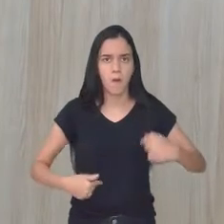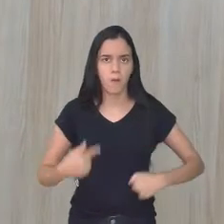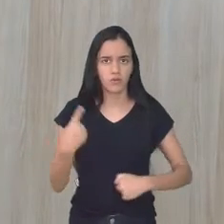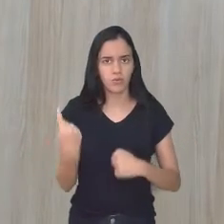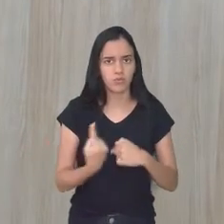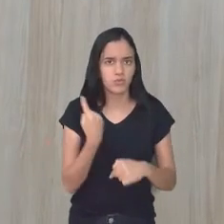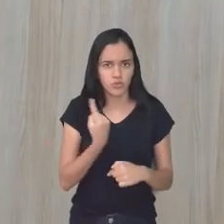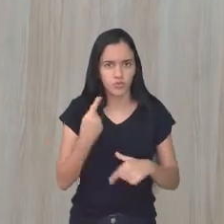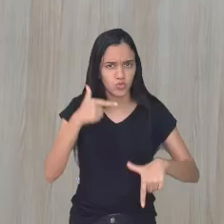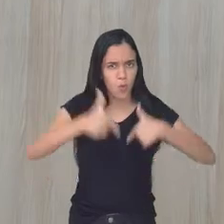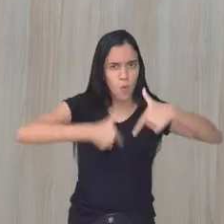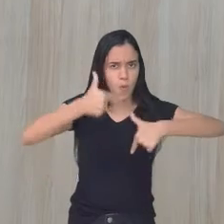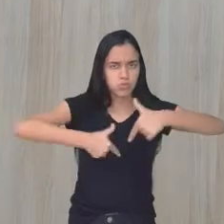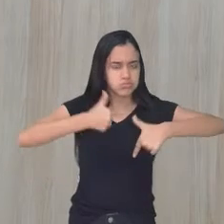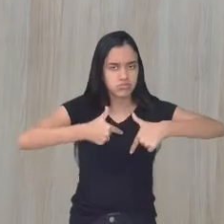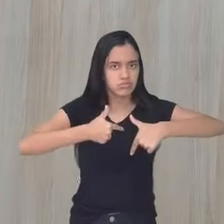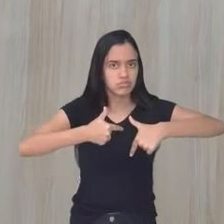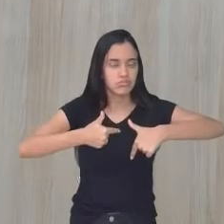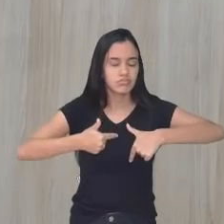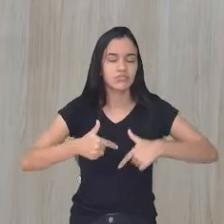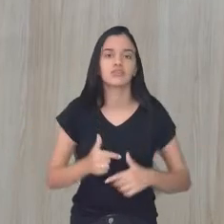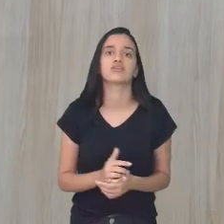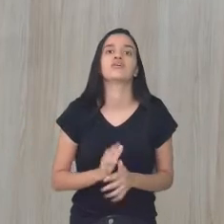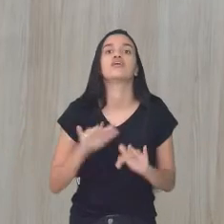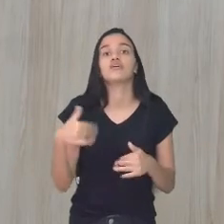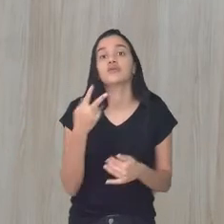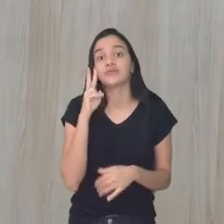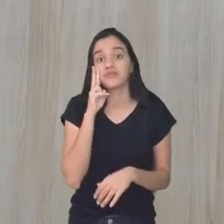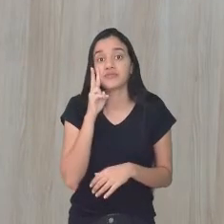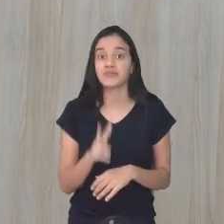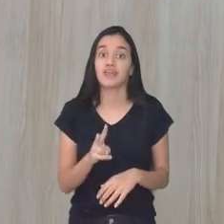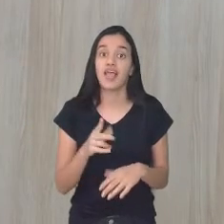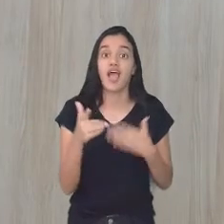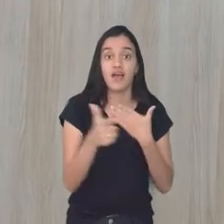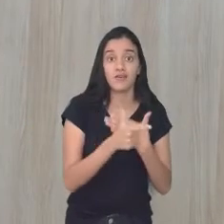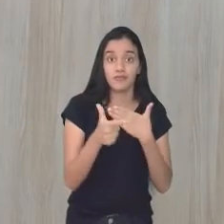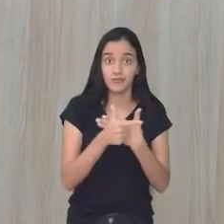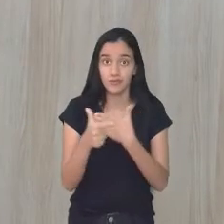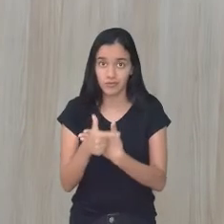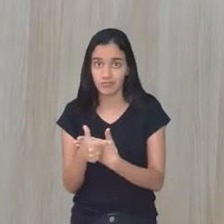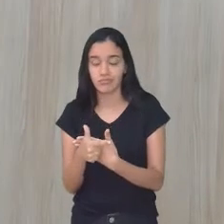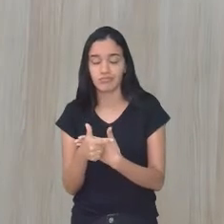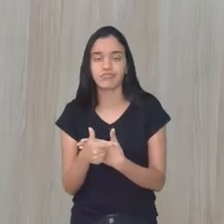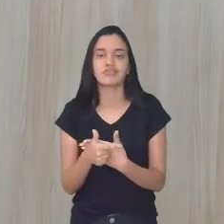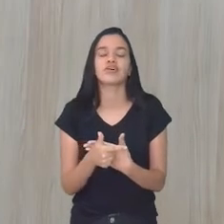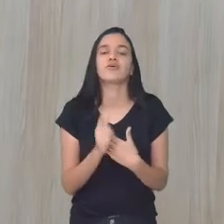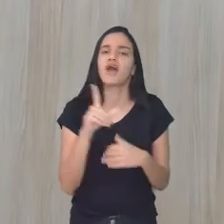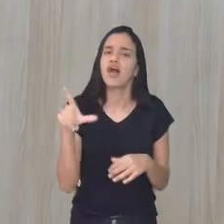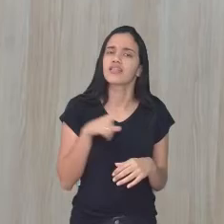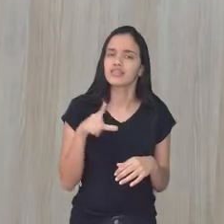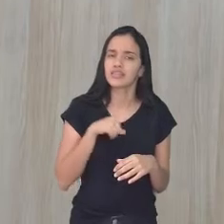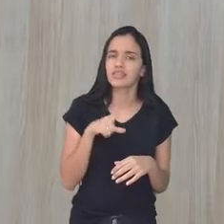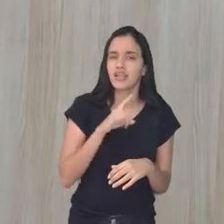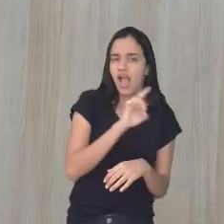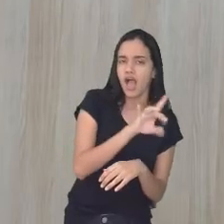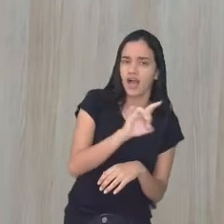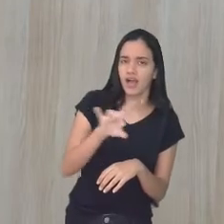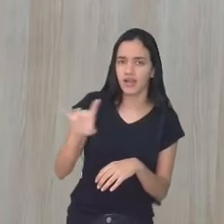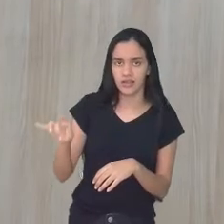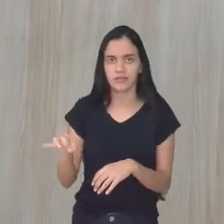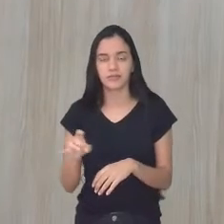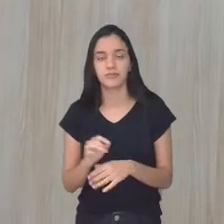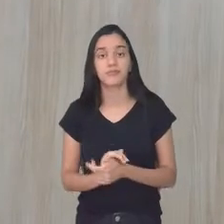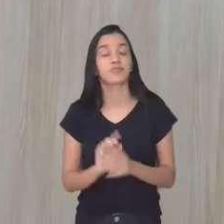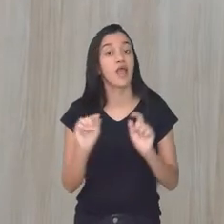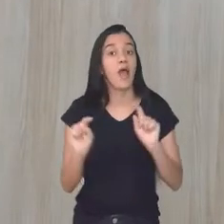isoladamente ou eles dividem as tarefas do corpo. E aí a gente vai ver que a função, né, ele tem uma função, ele realiza a sua